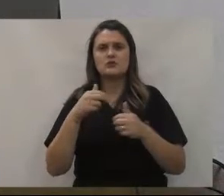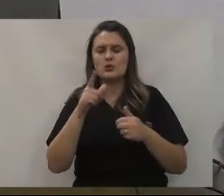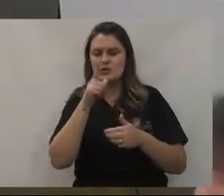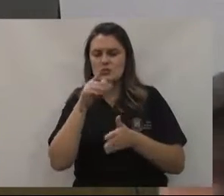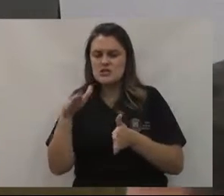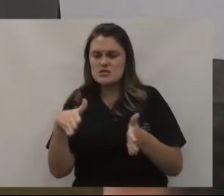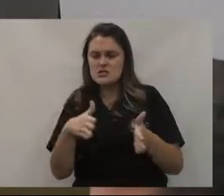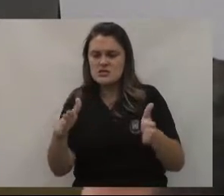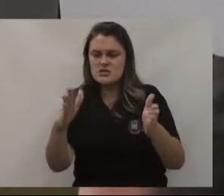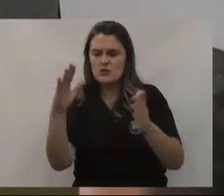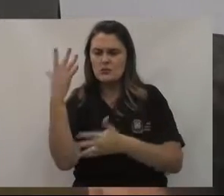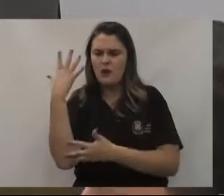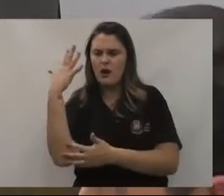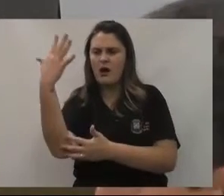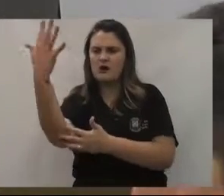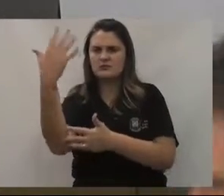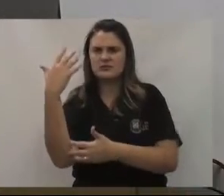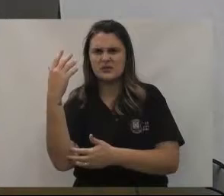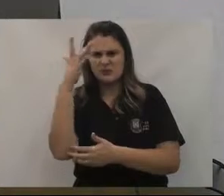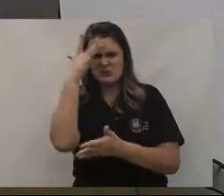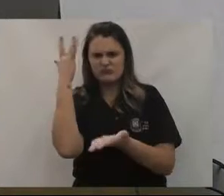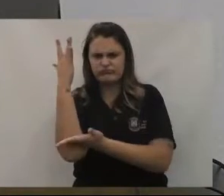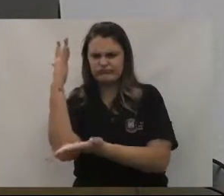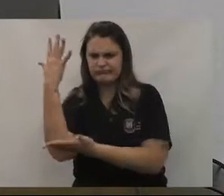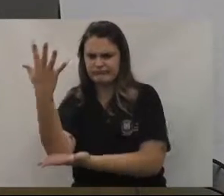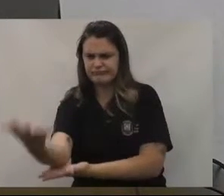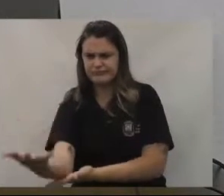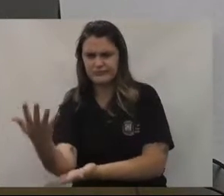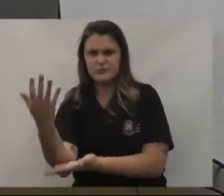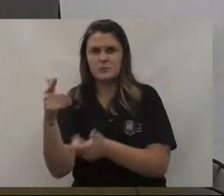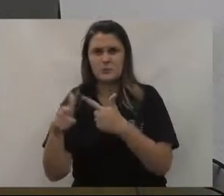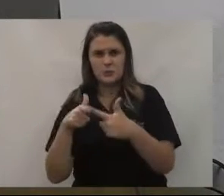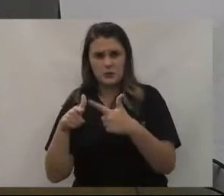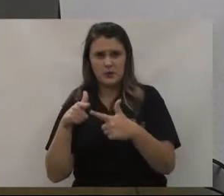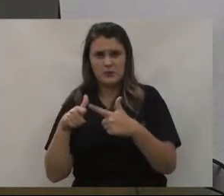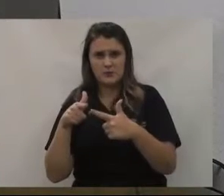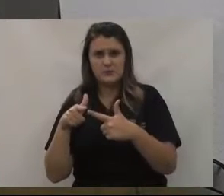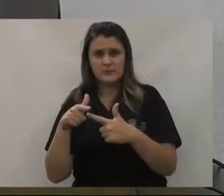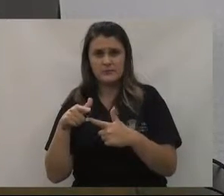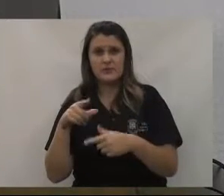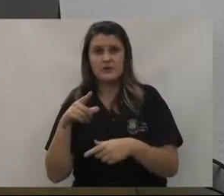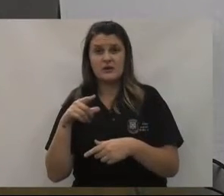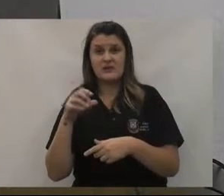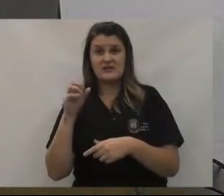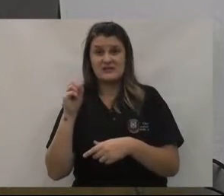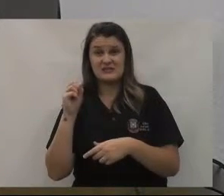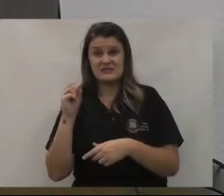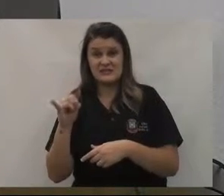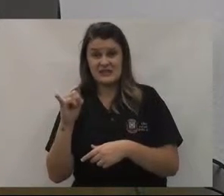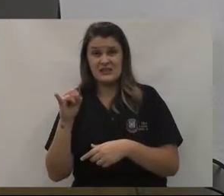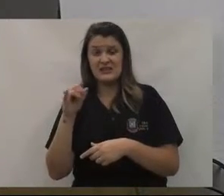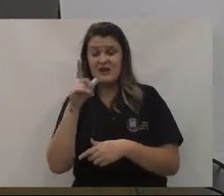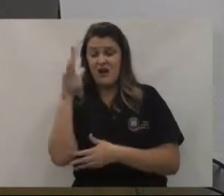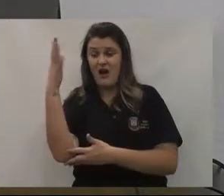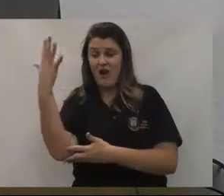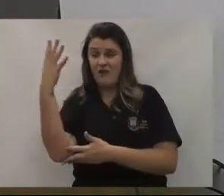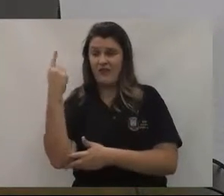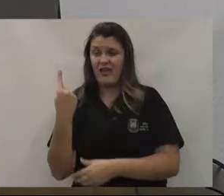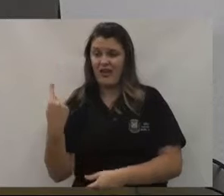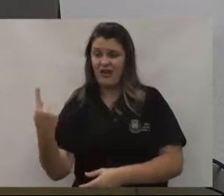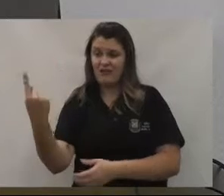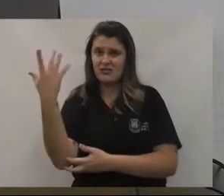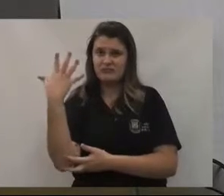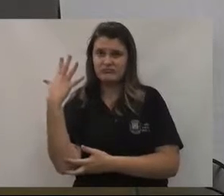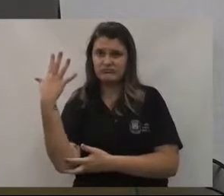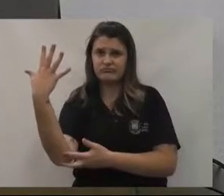na caso da derrubada das árvores, cada árvore adulta ela retém 8 cúbicos de água por ano. Por isso que as